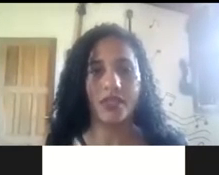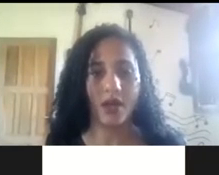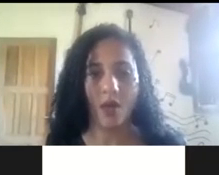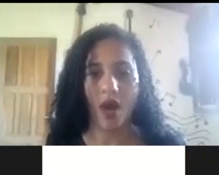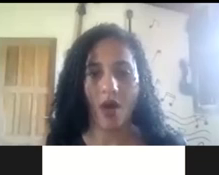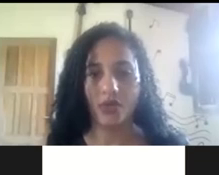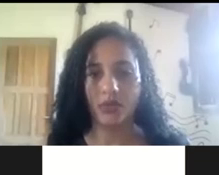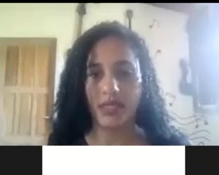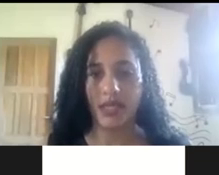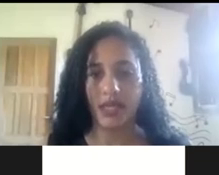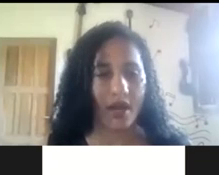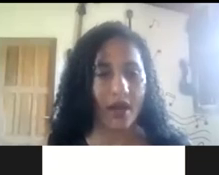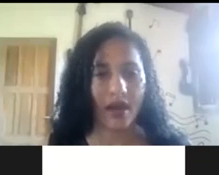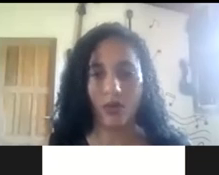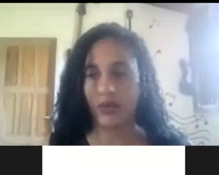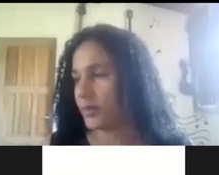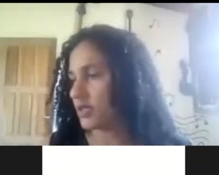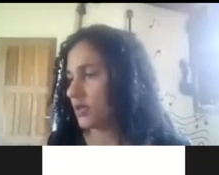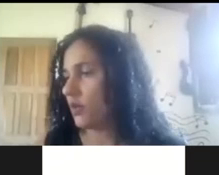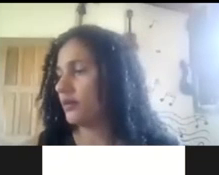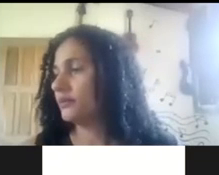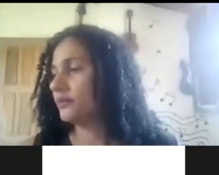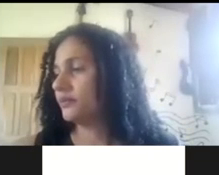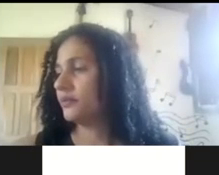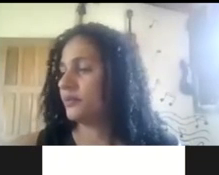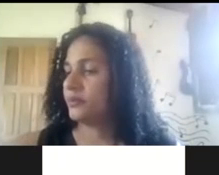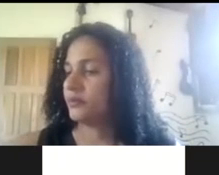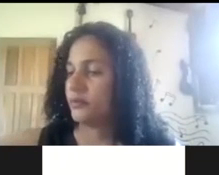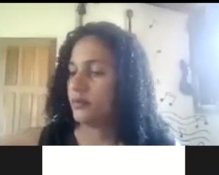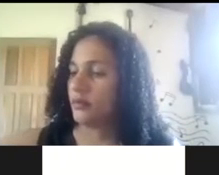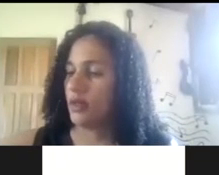sem vídeo, mas está com áudio, quem seria a outra pessoa?